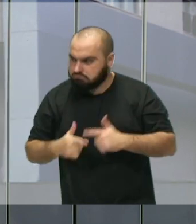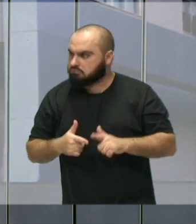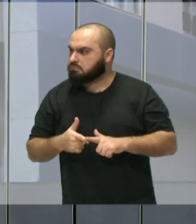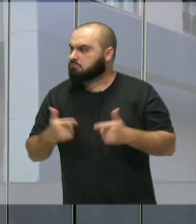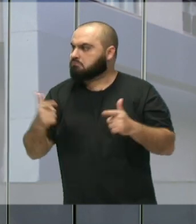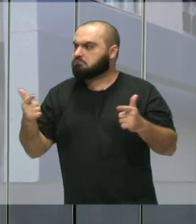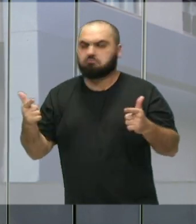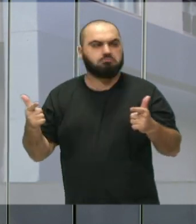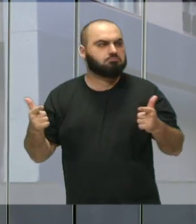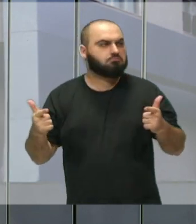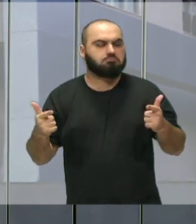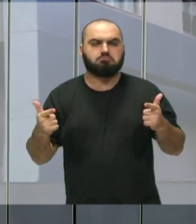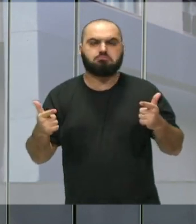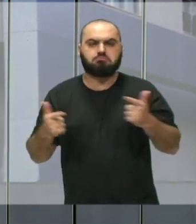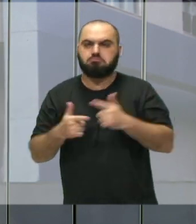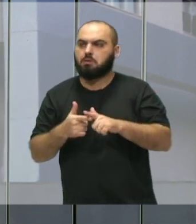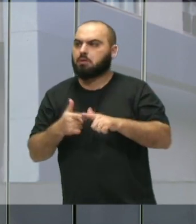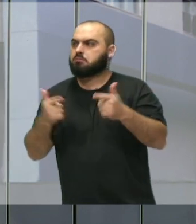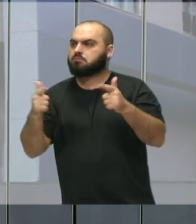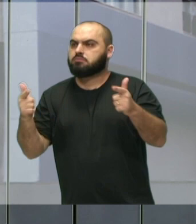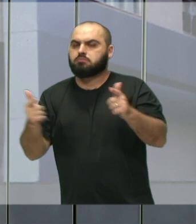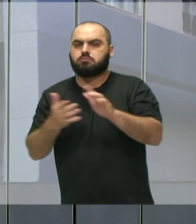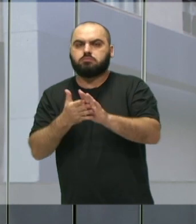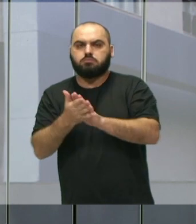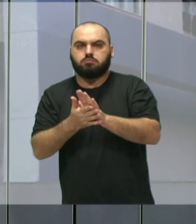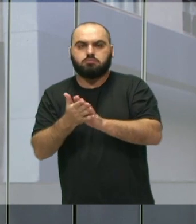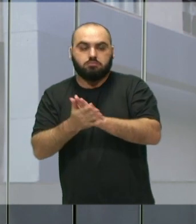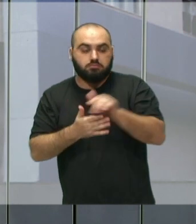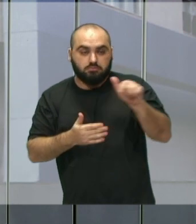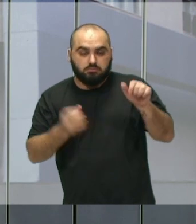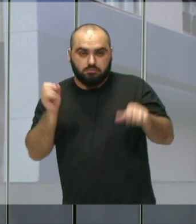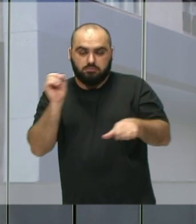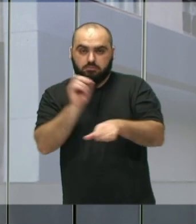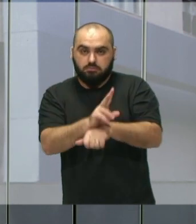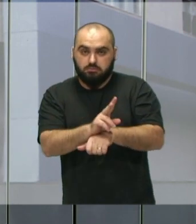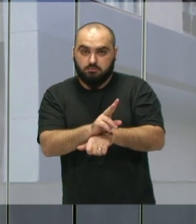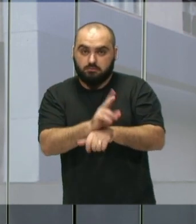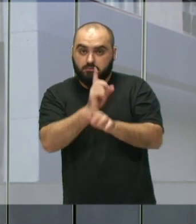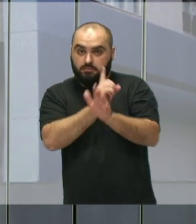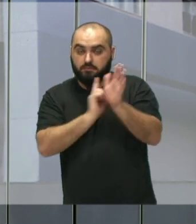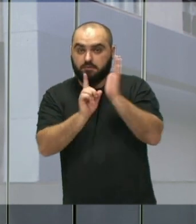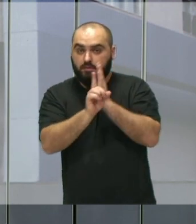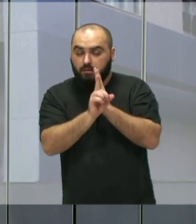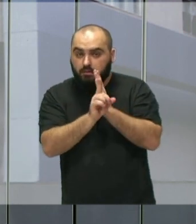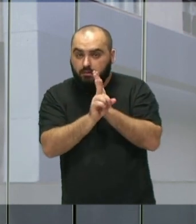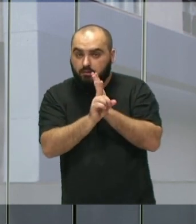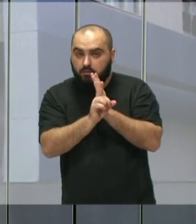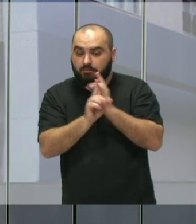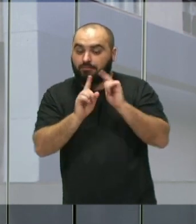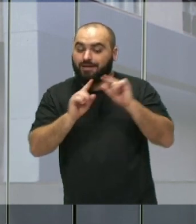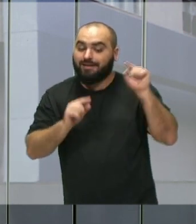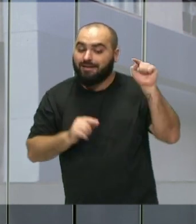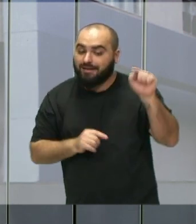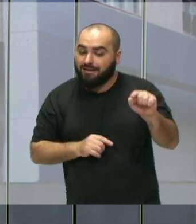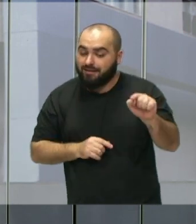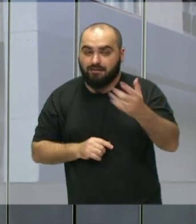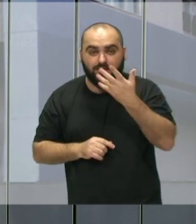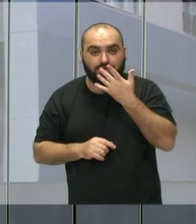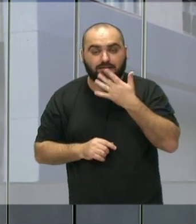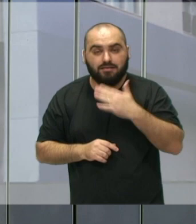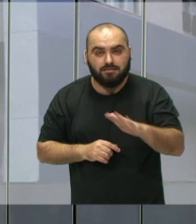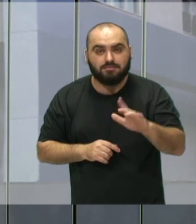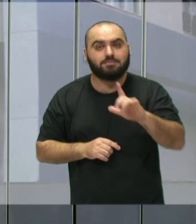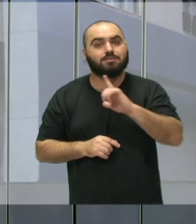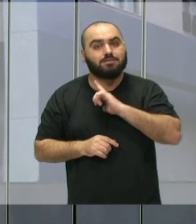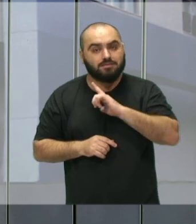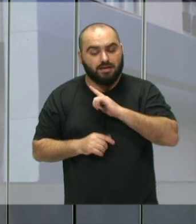problema físico que garanta a ela aquela vaga preferencial, mas aquela criança, ela